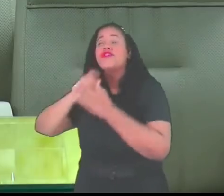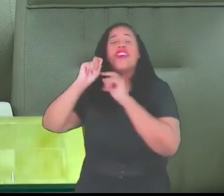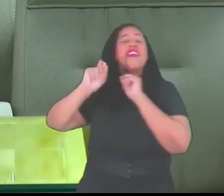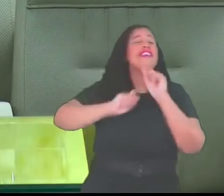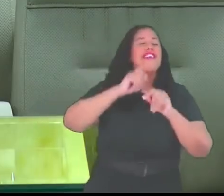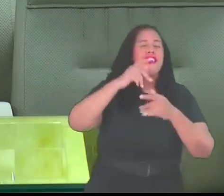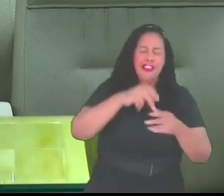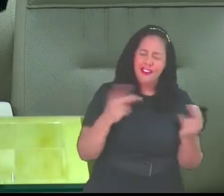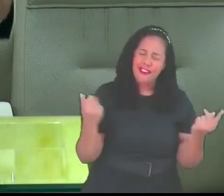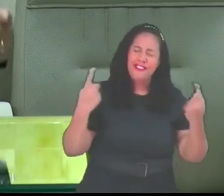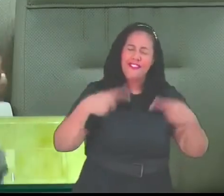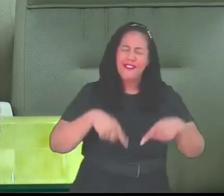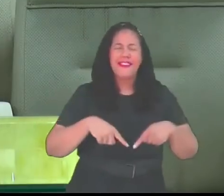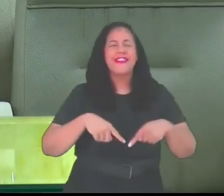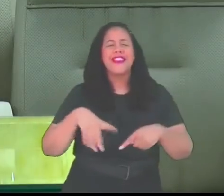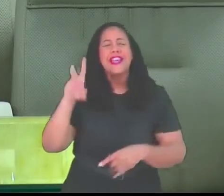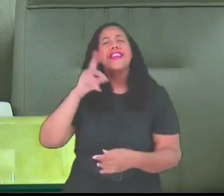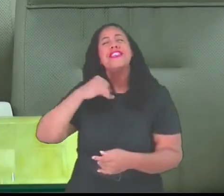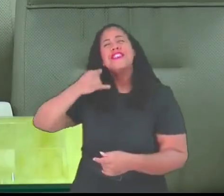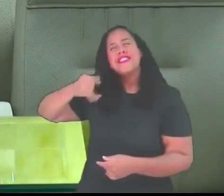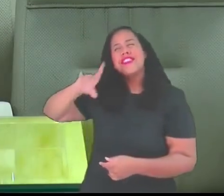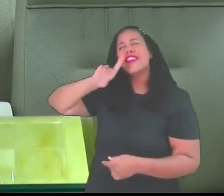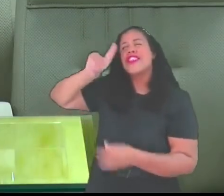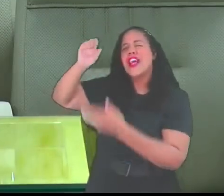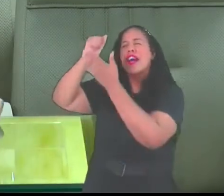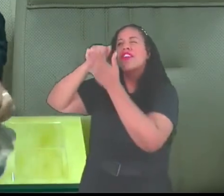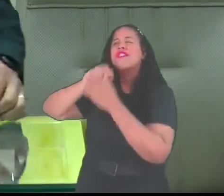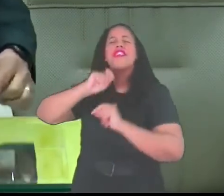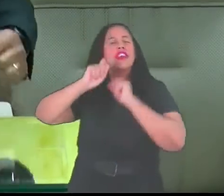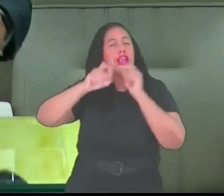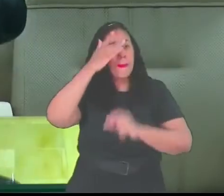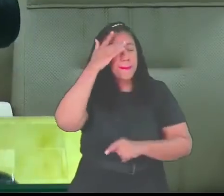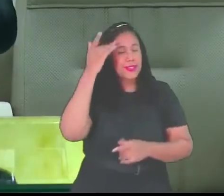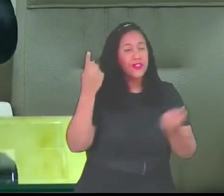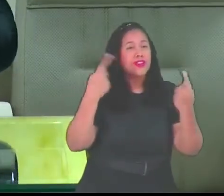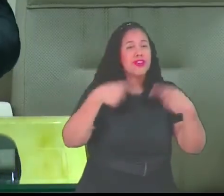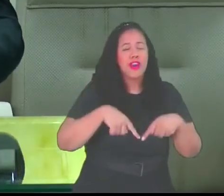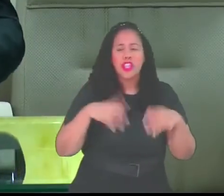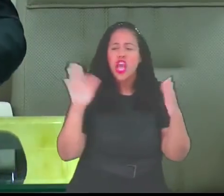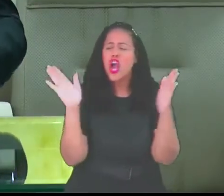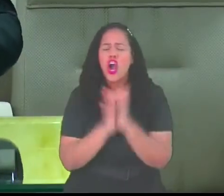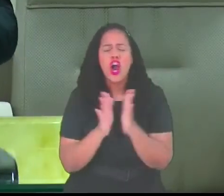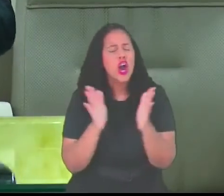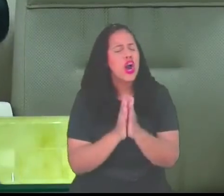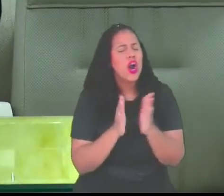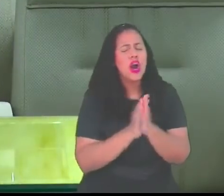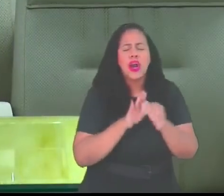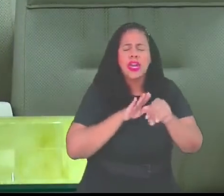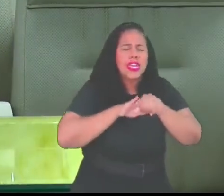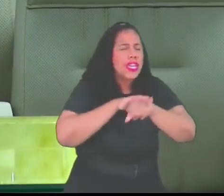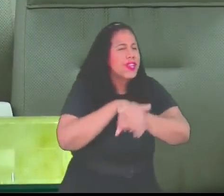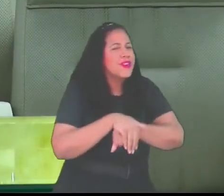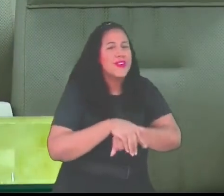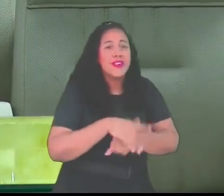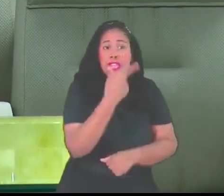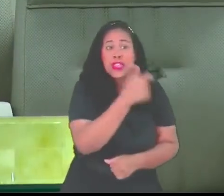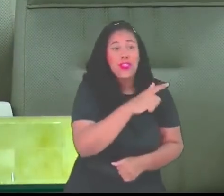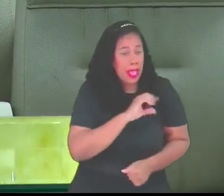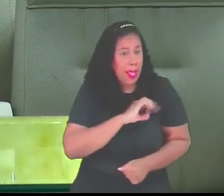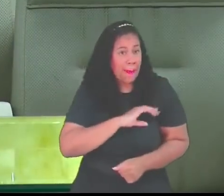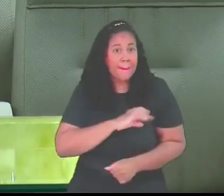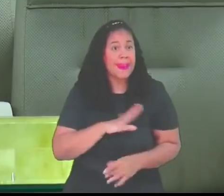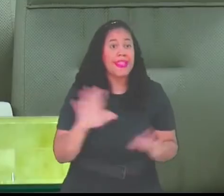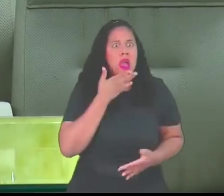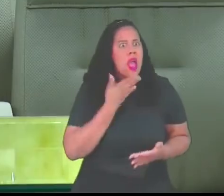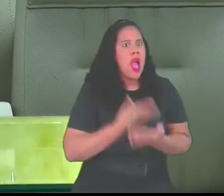Deus é por nós, quem será contra nós? Vá orar à noite e não temas nem